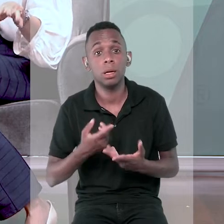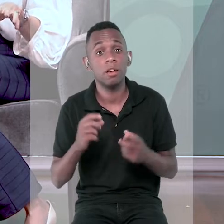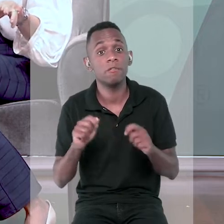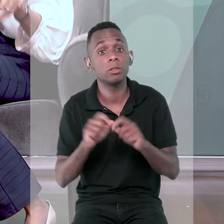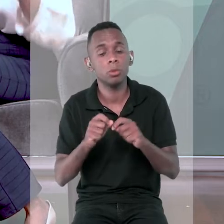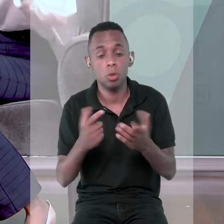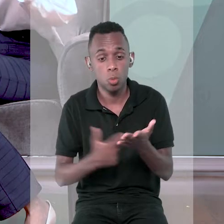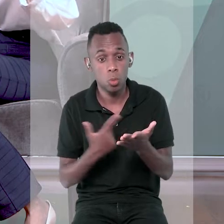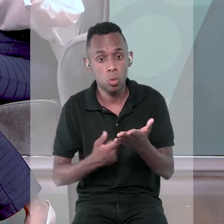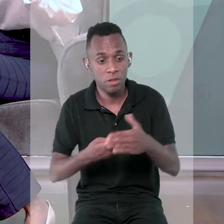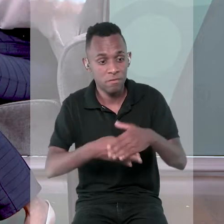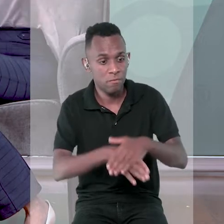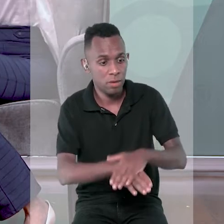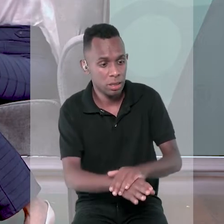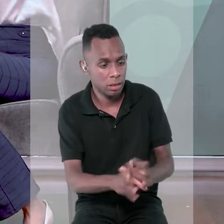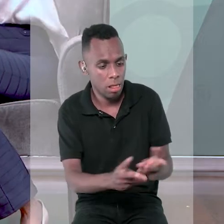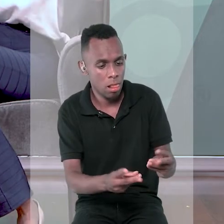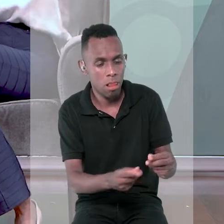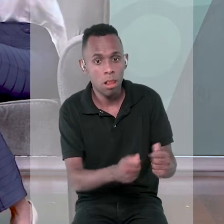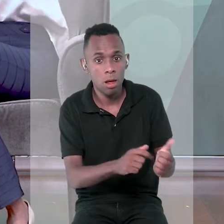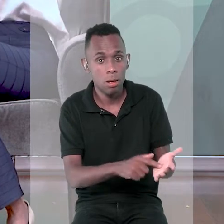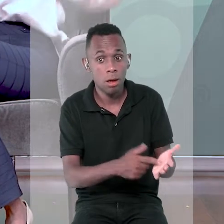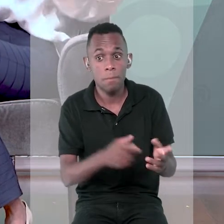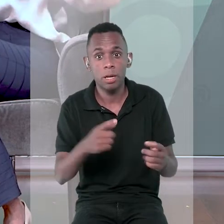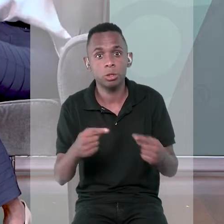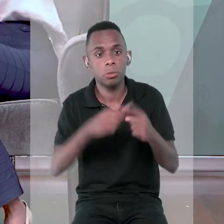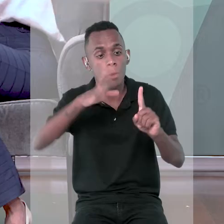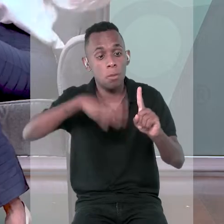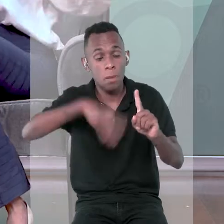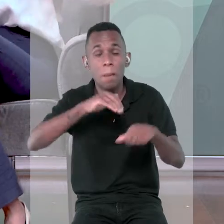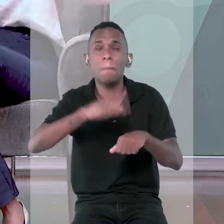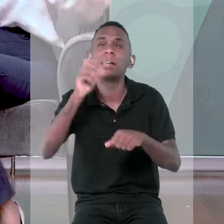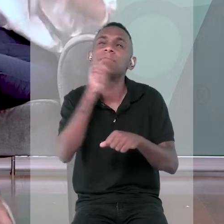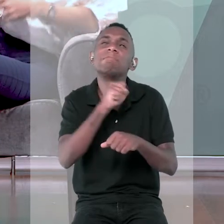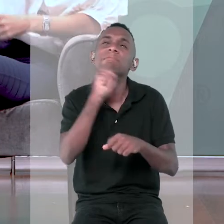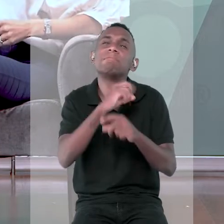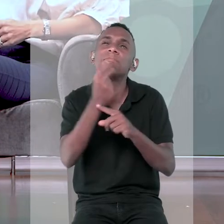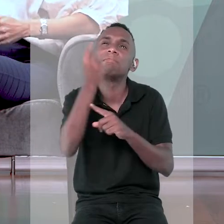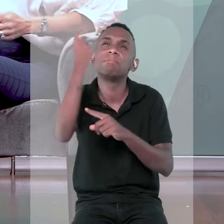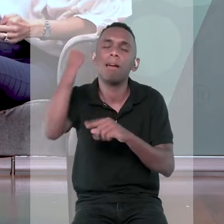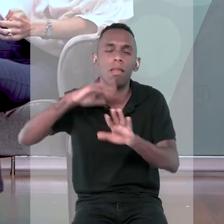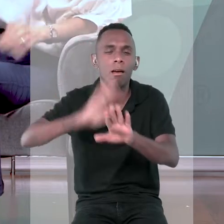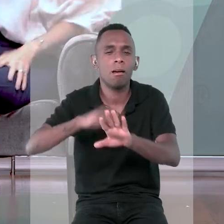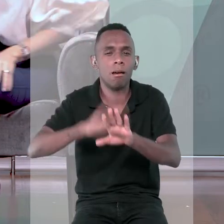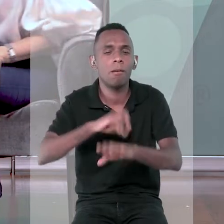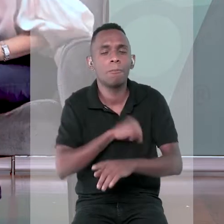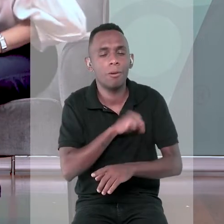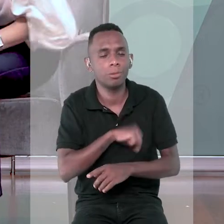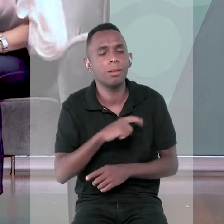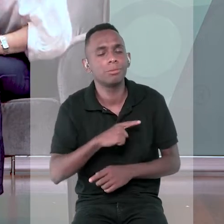um livro para ele parecer mais antigo, para a lenda parecer mais antiga do que... Ela era maquiavélica, né,